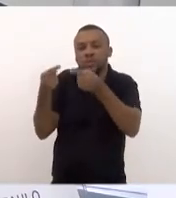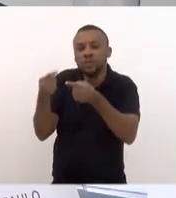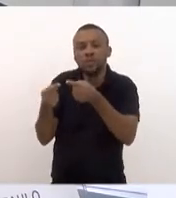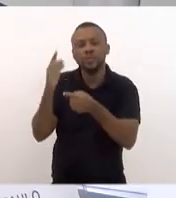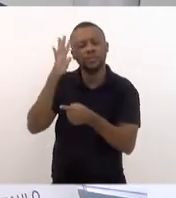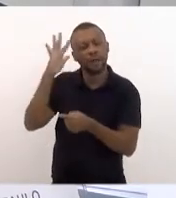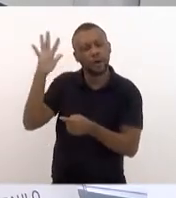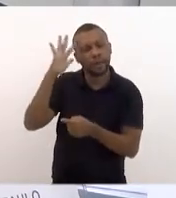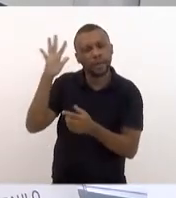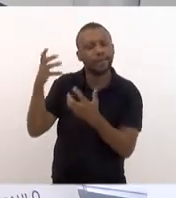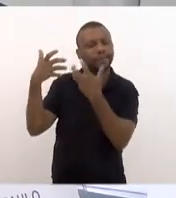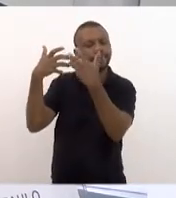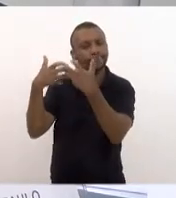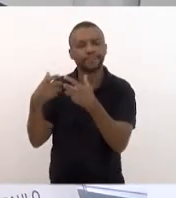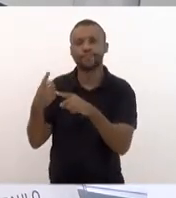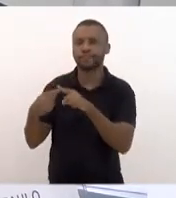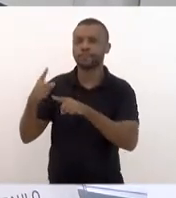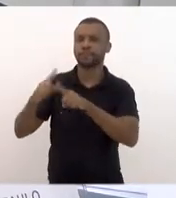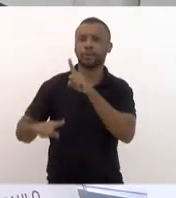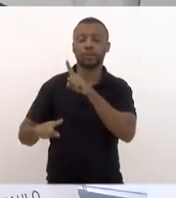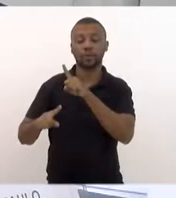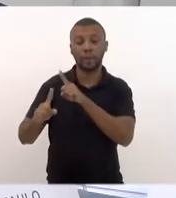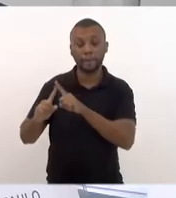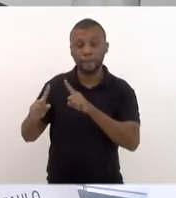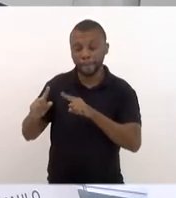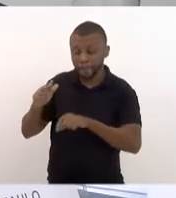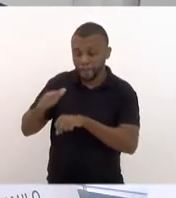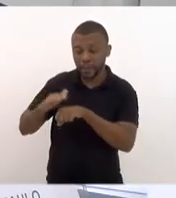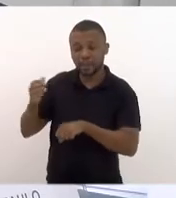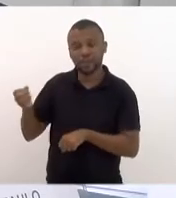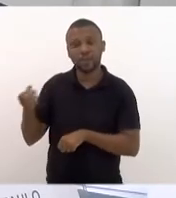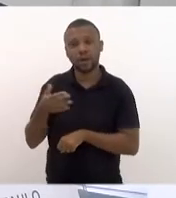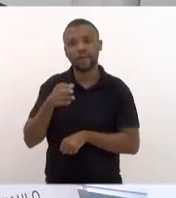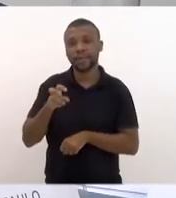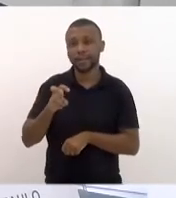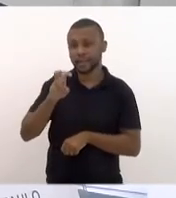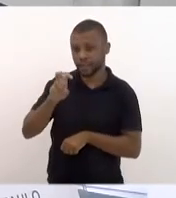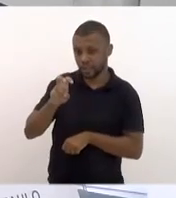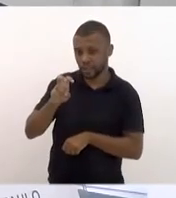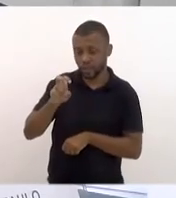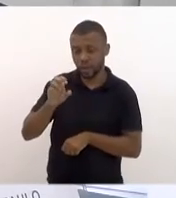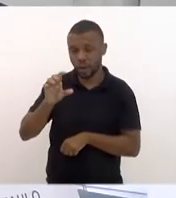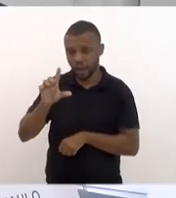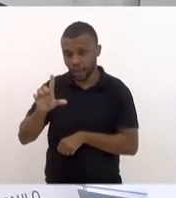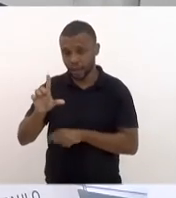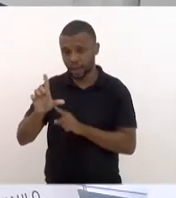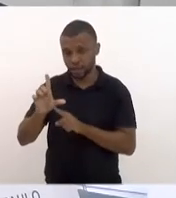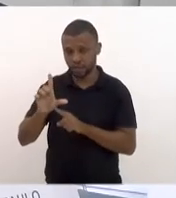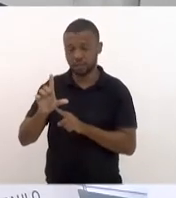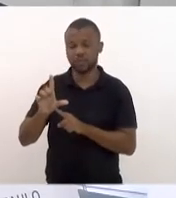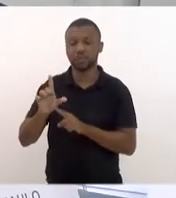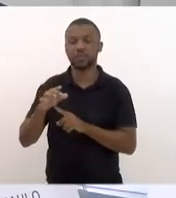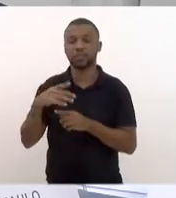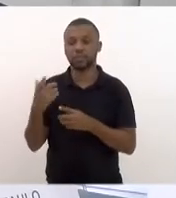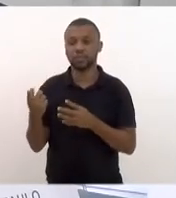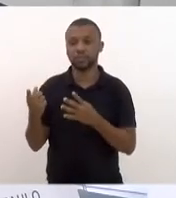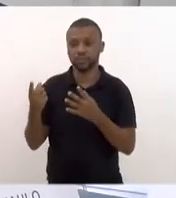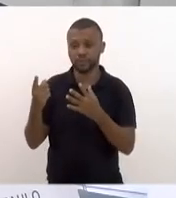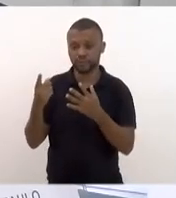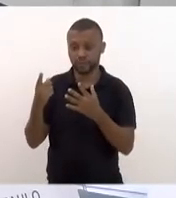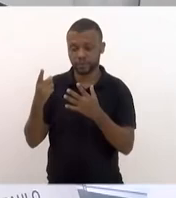de desenvolvimento, a mais recente é a das cinco hélices. E a quinta